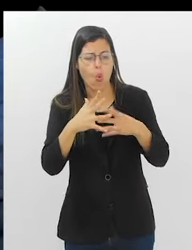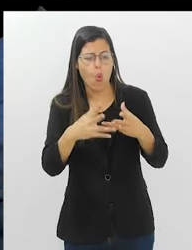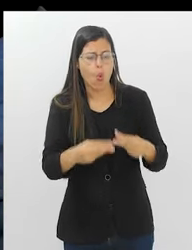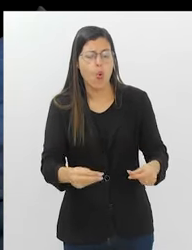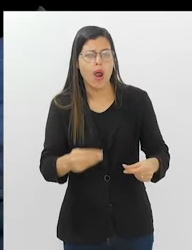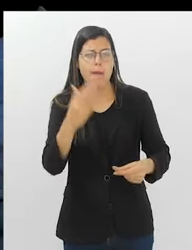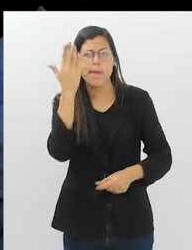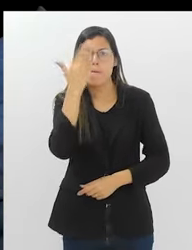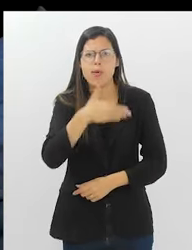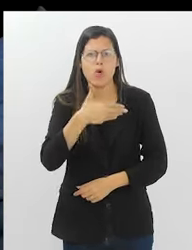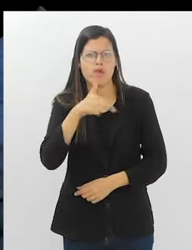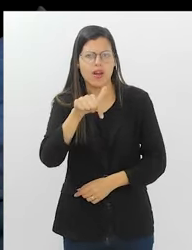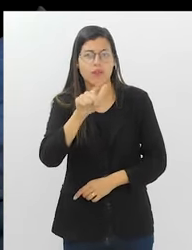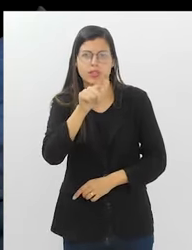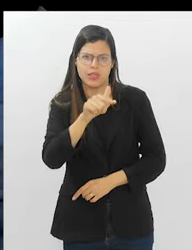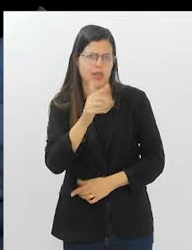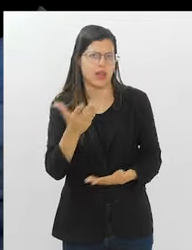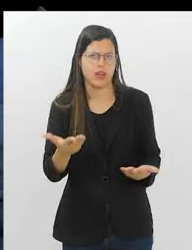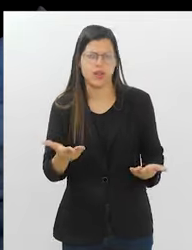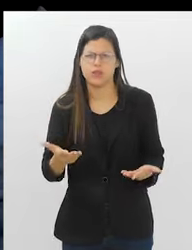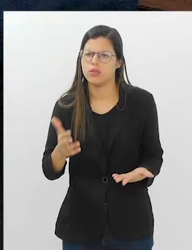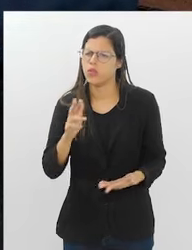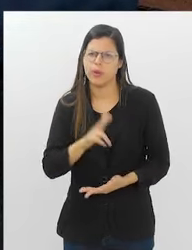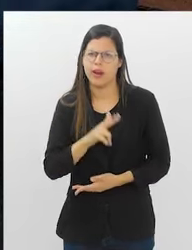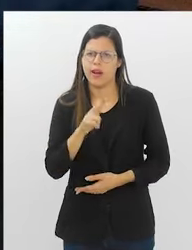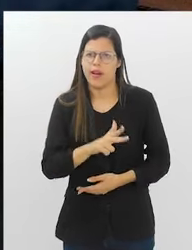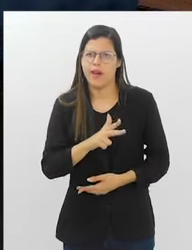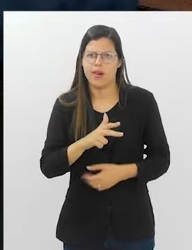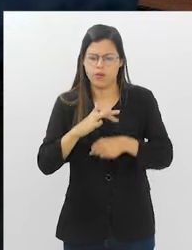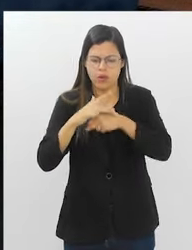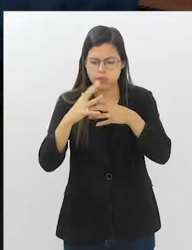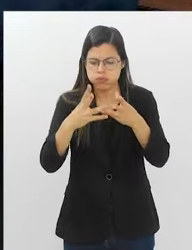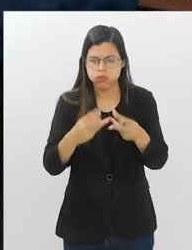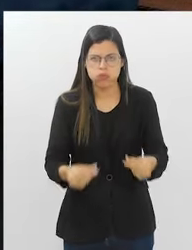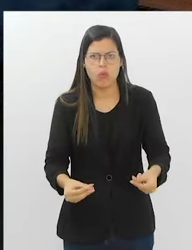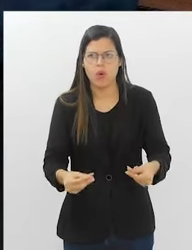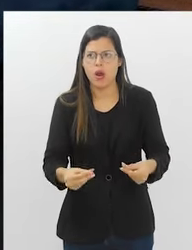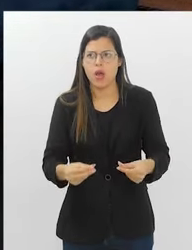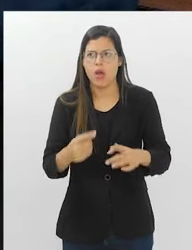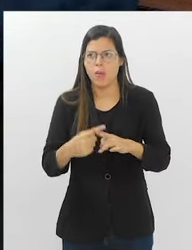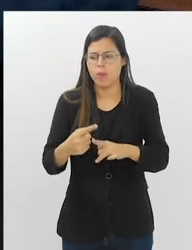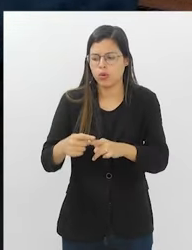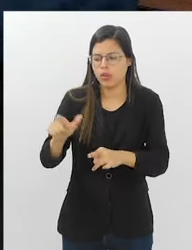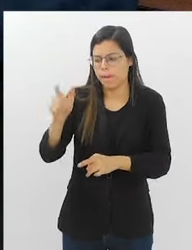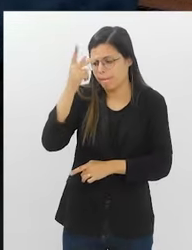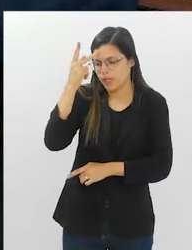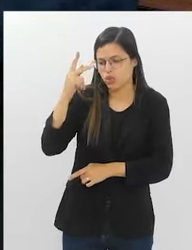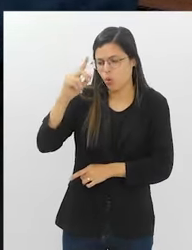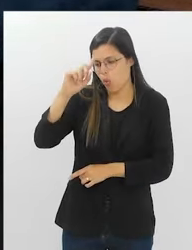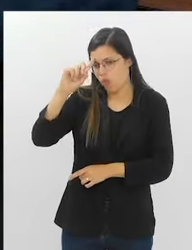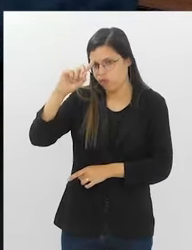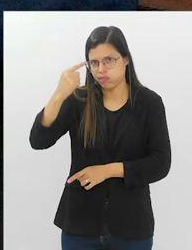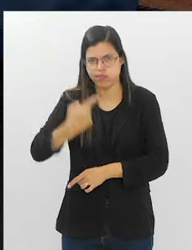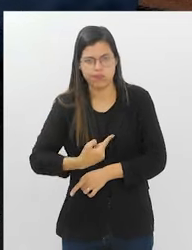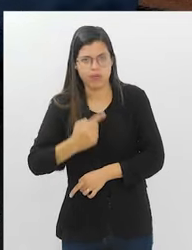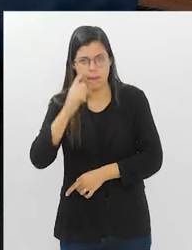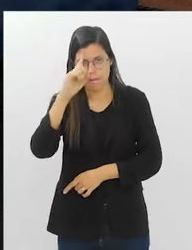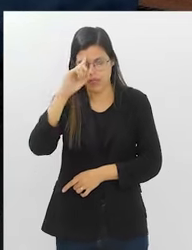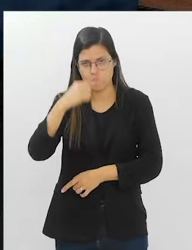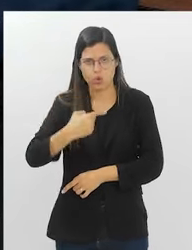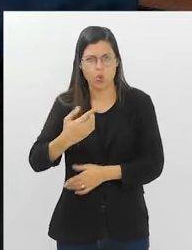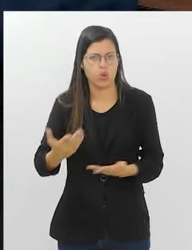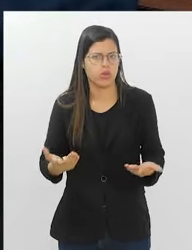que você é. E não era assim. Não, não é assim. Ele não iria curar porque ele mandou. Isso. Ele iria curar